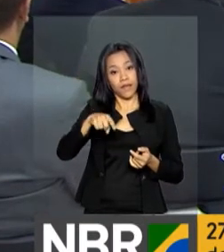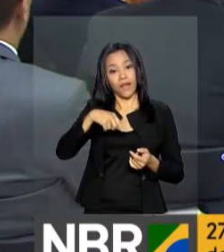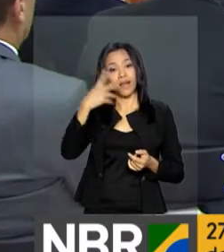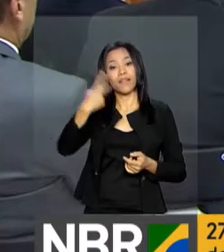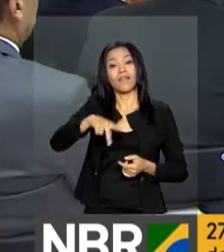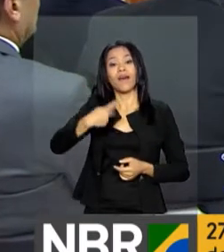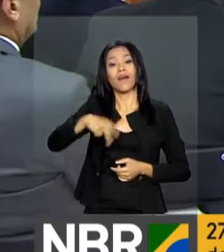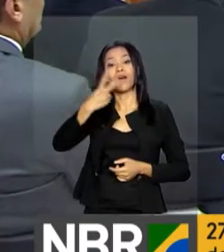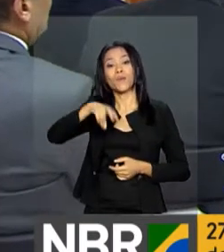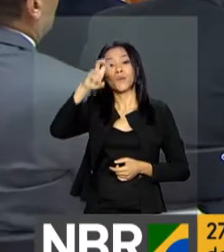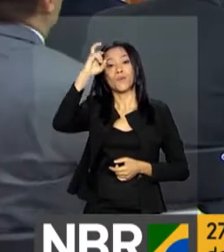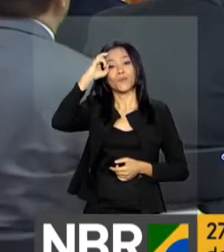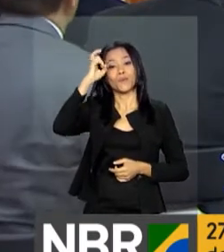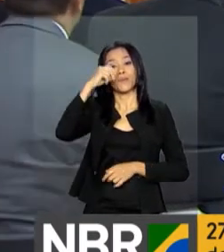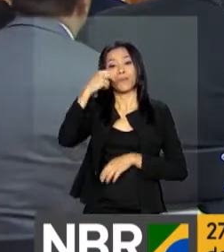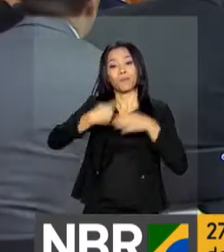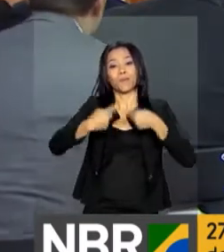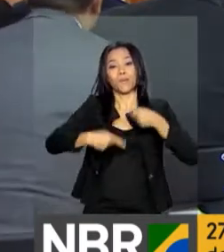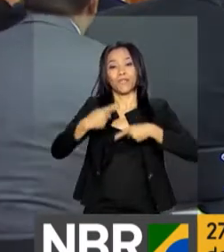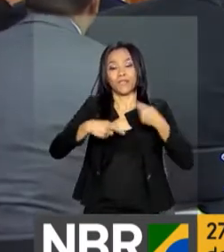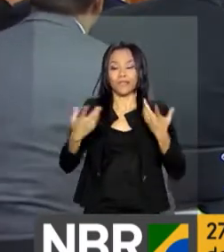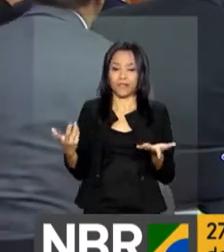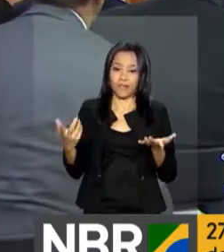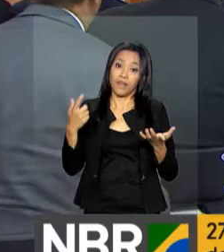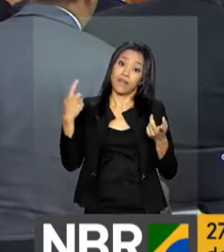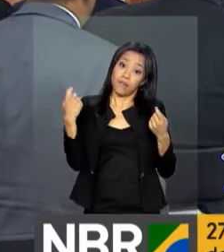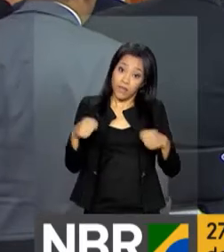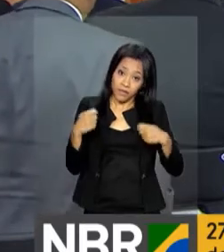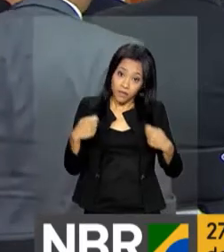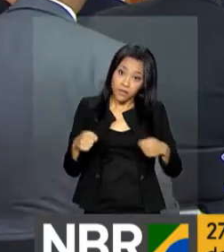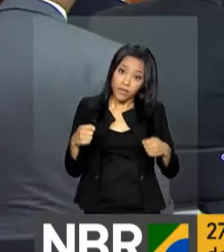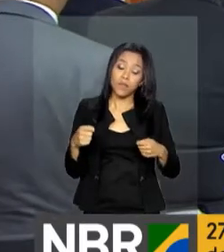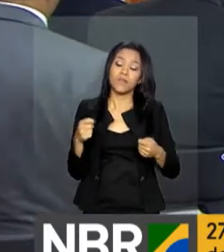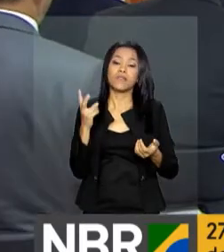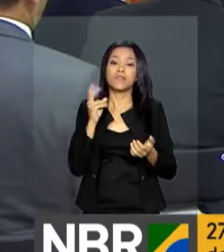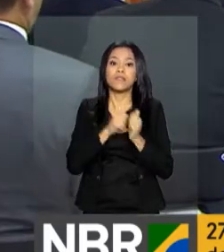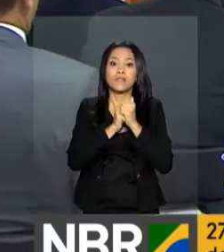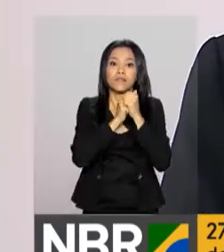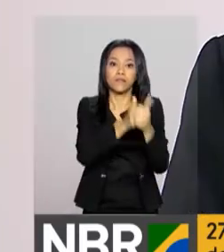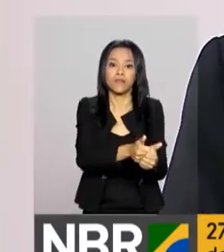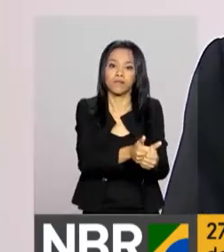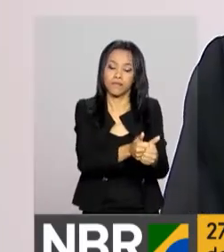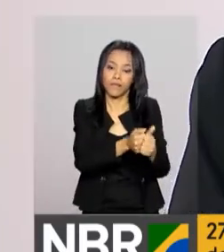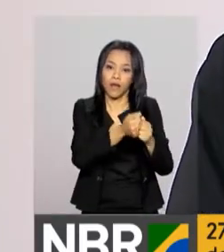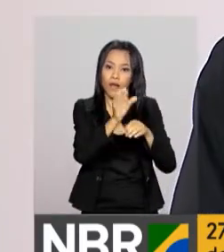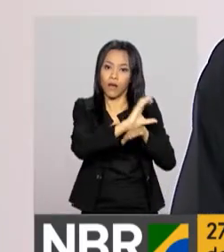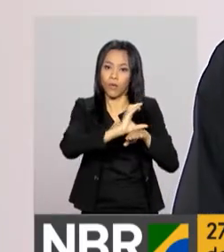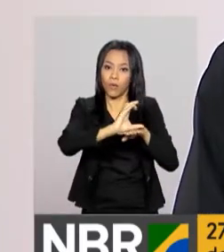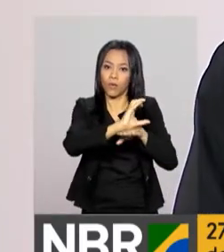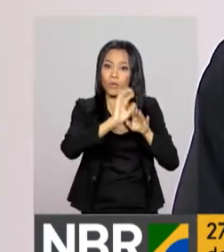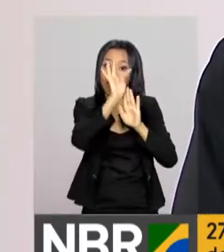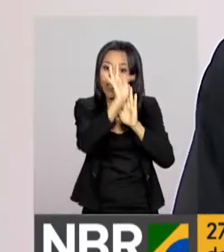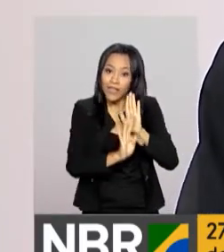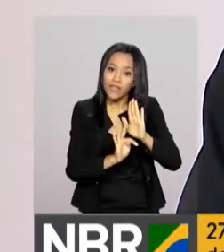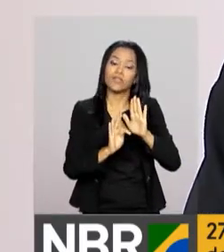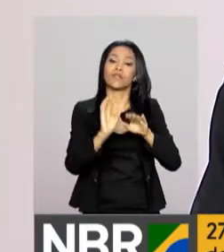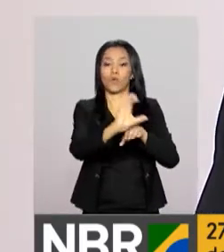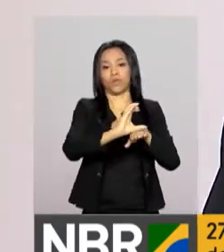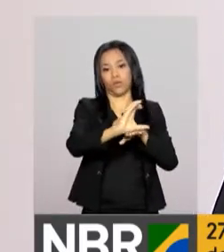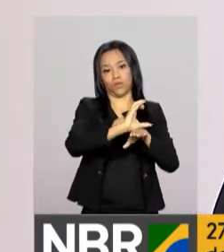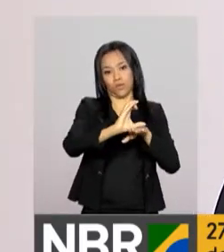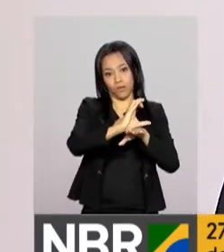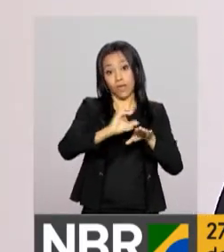política né quer dizer nós temos que nos cingir ao texto constitucional o pôr do texto funcional é o